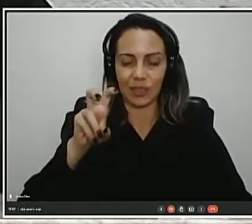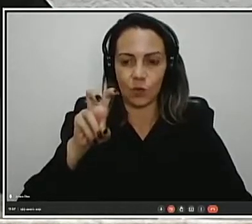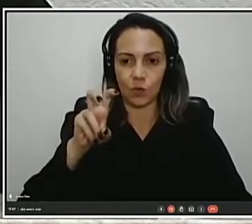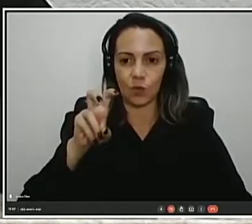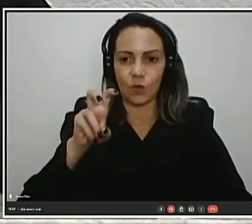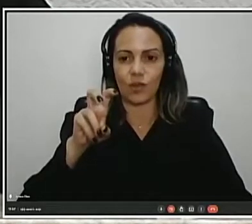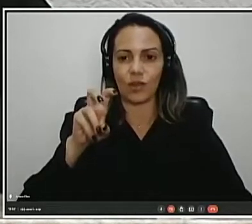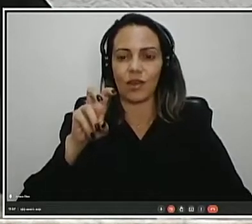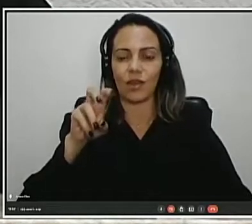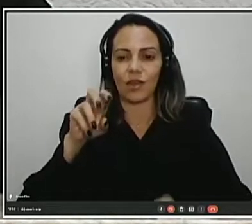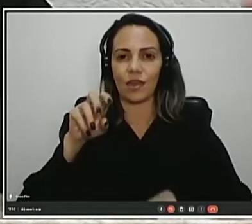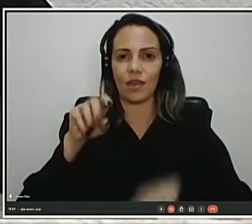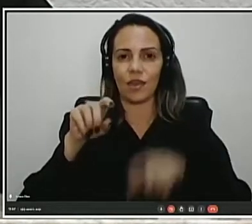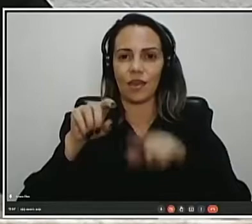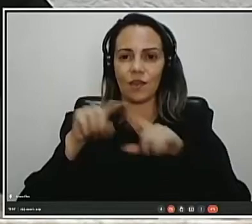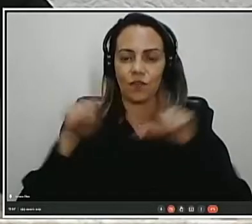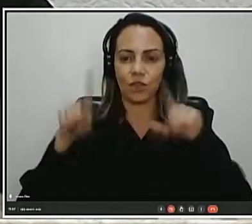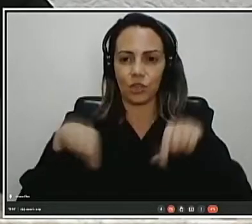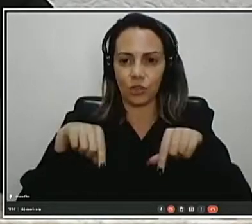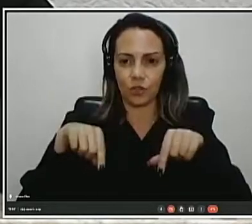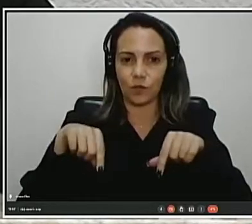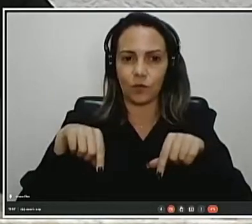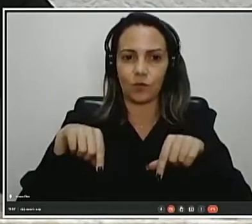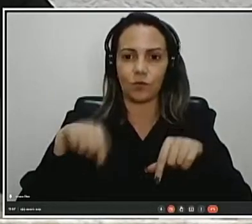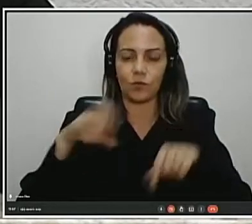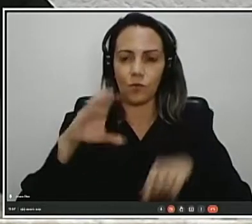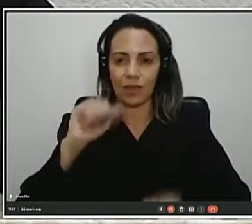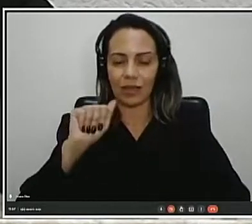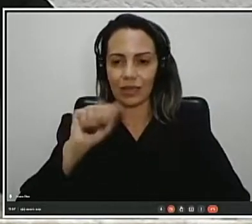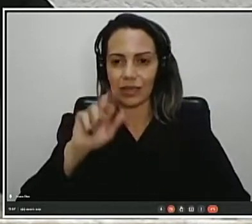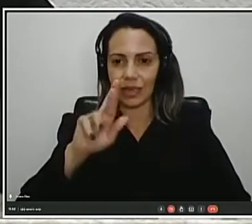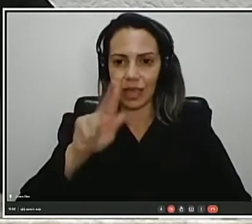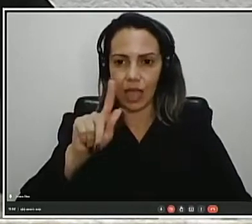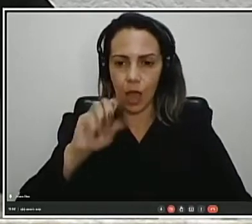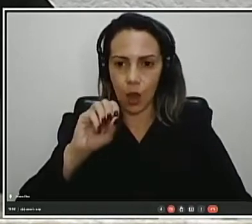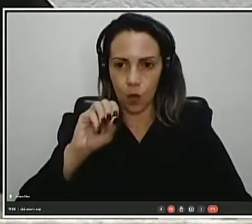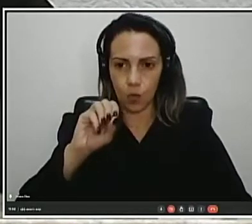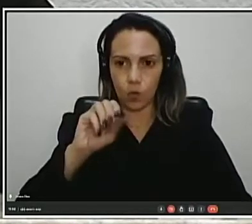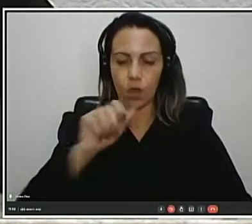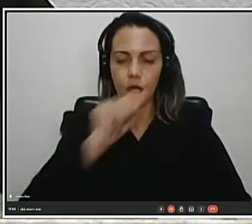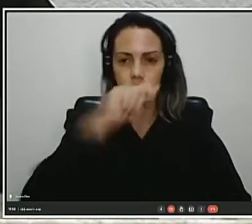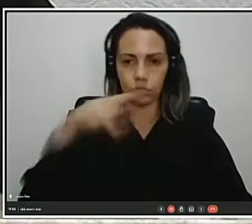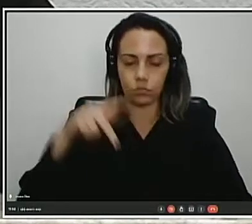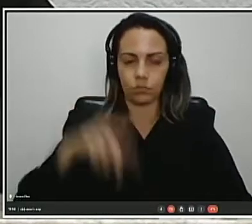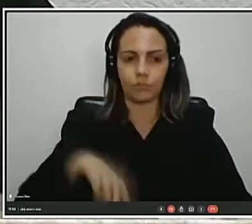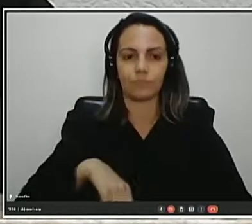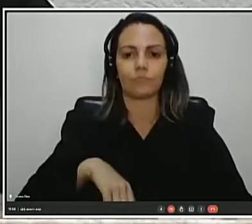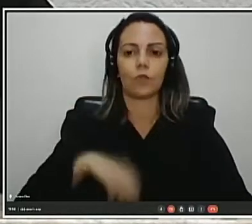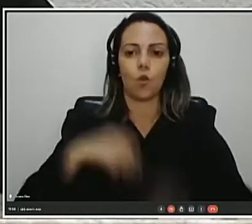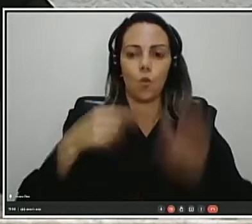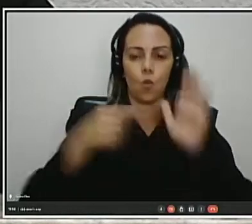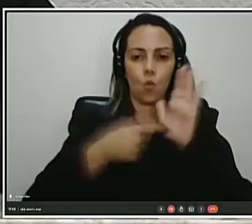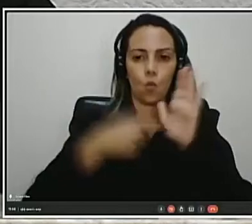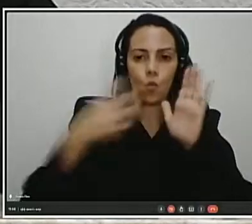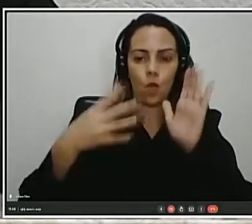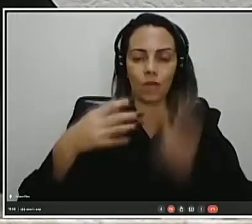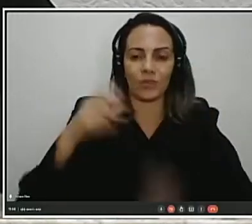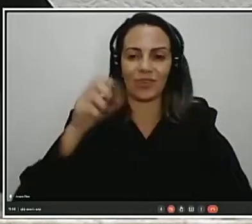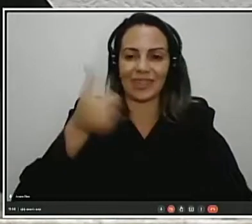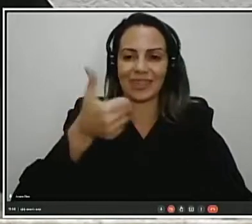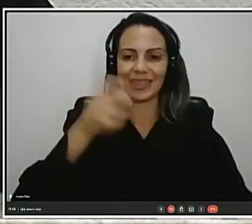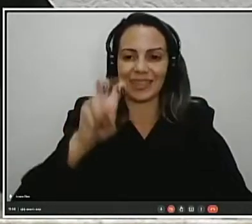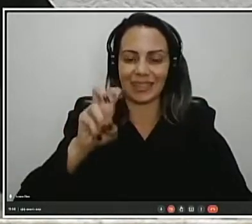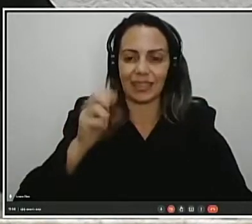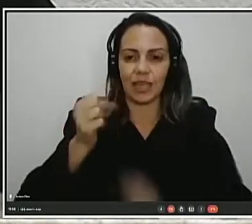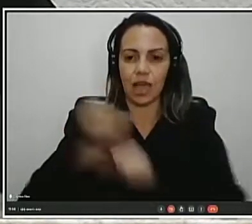efetivo em que se der a aposentadoria. 4, 15 anos de efetivo exercício